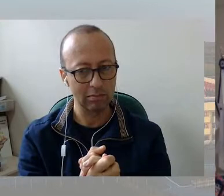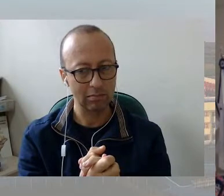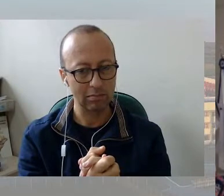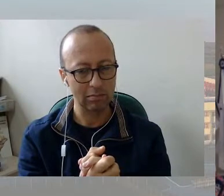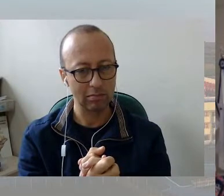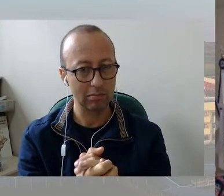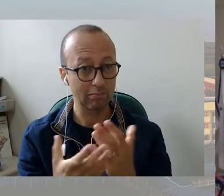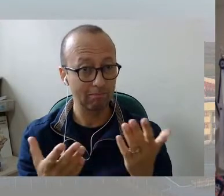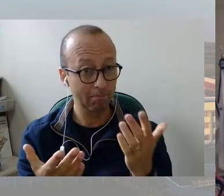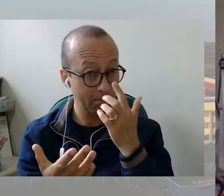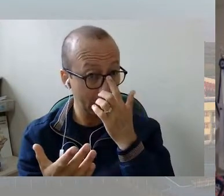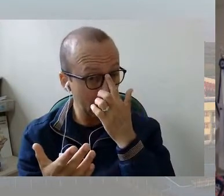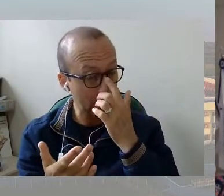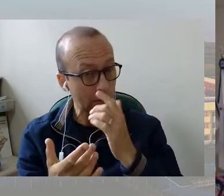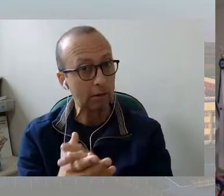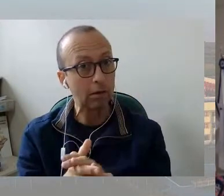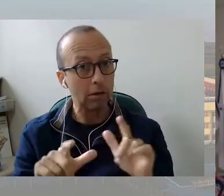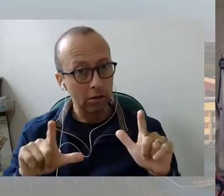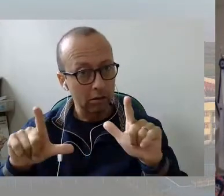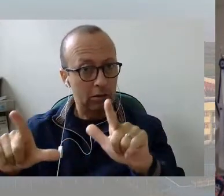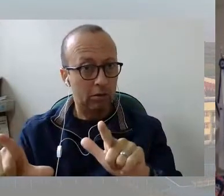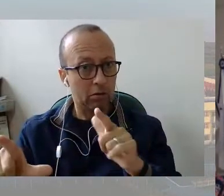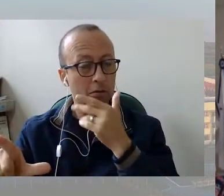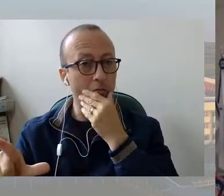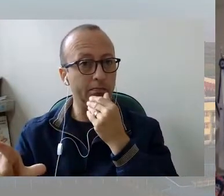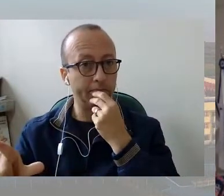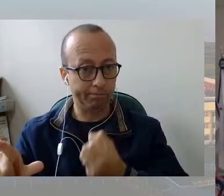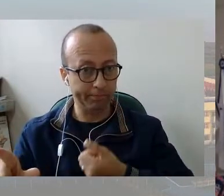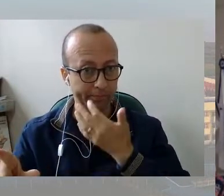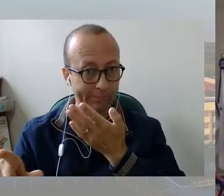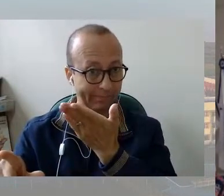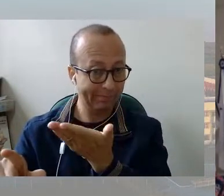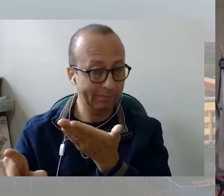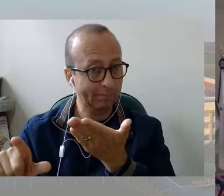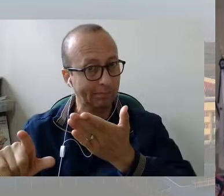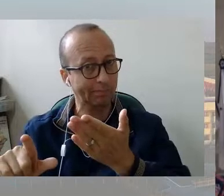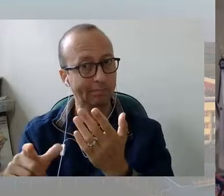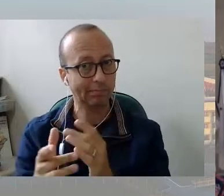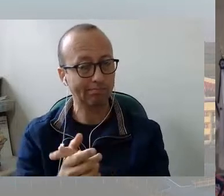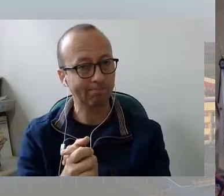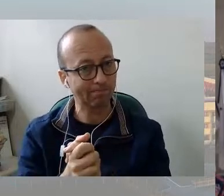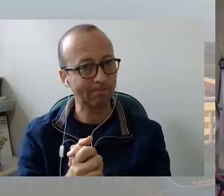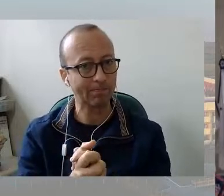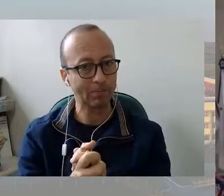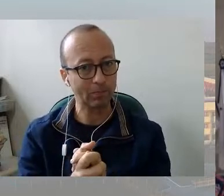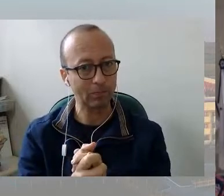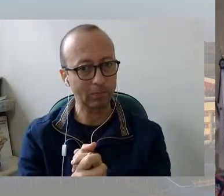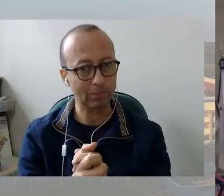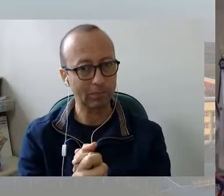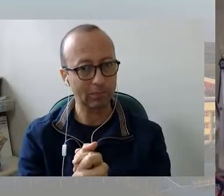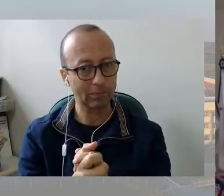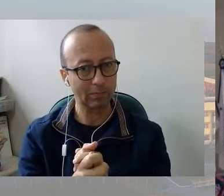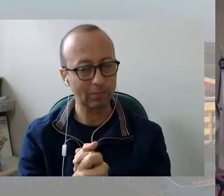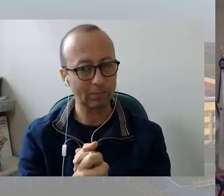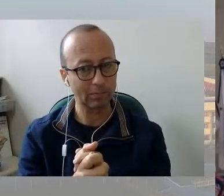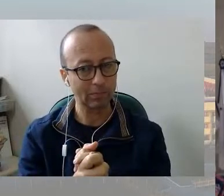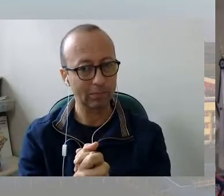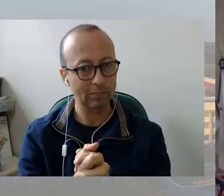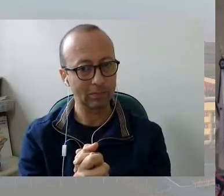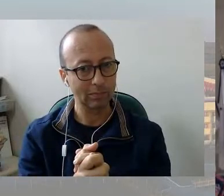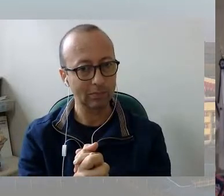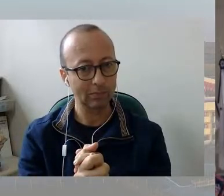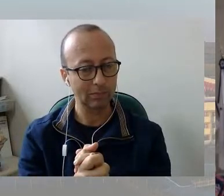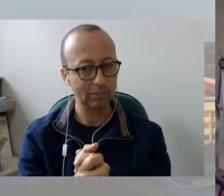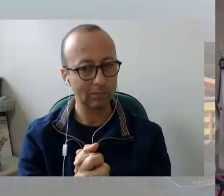de forma protocolar e devida a história do poeta negro. Tanto louvado pelas manifestações posteriores à nota de repúdio,